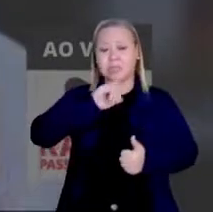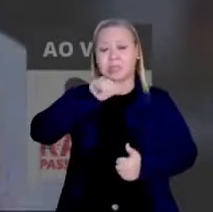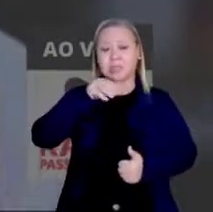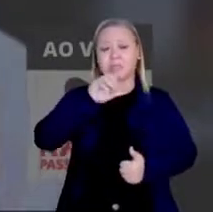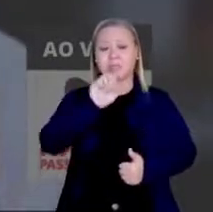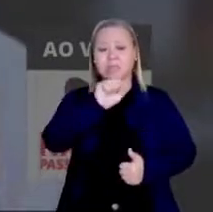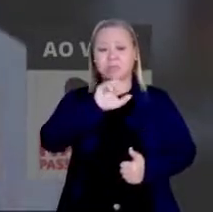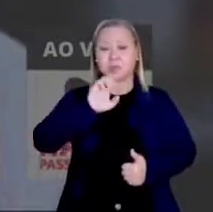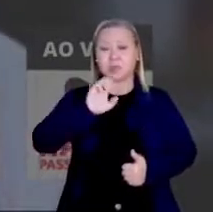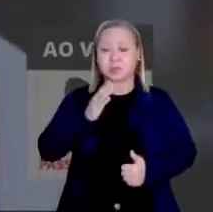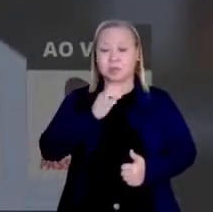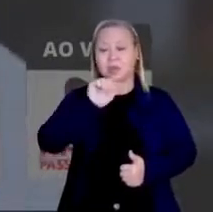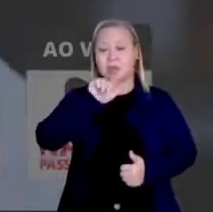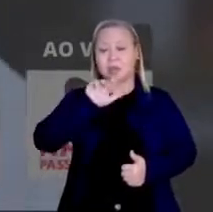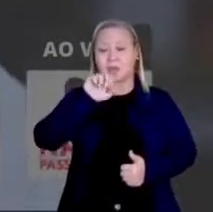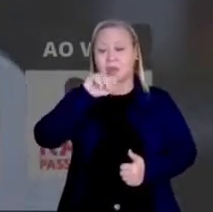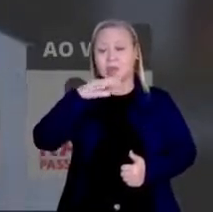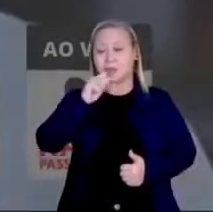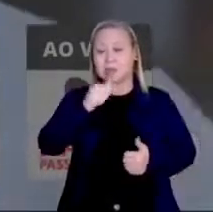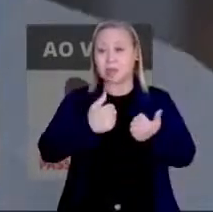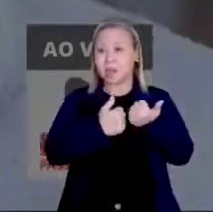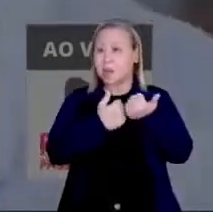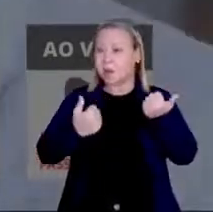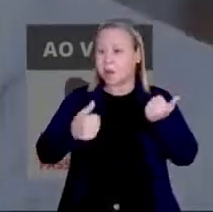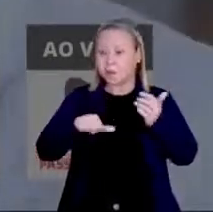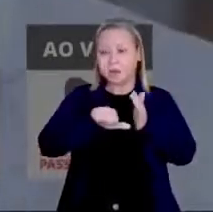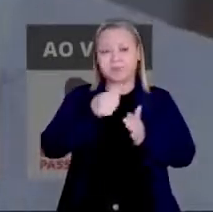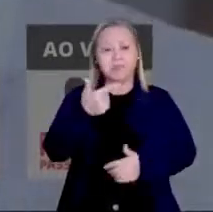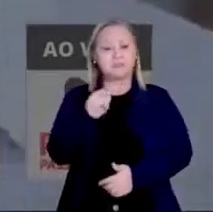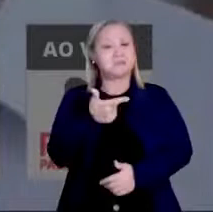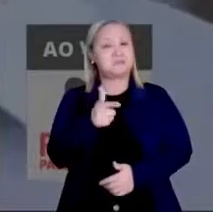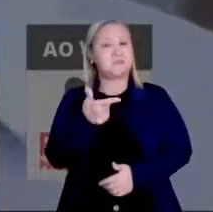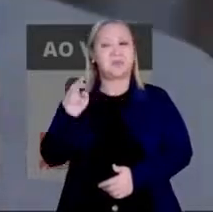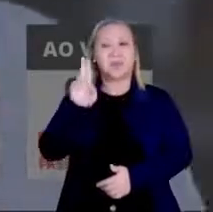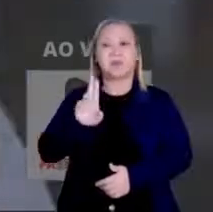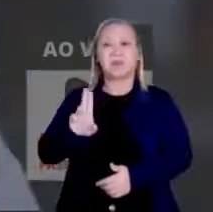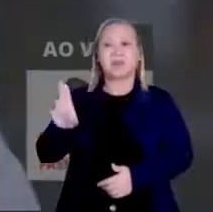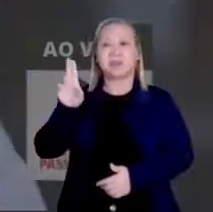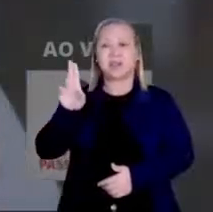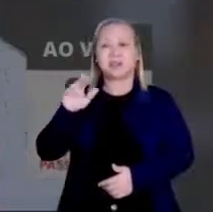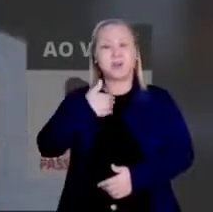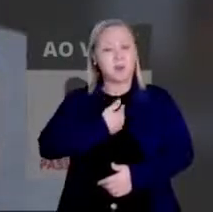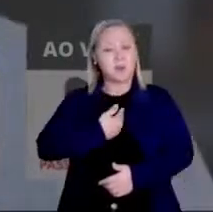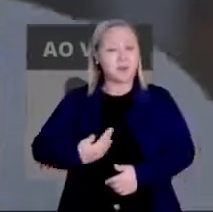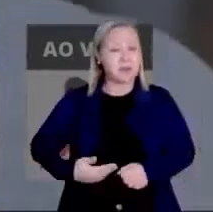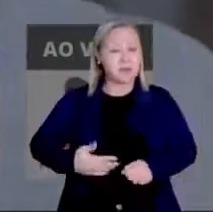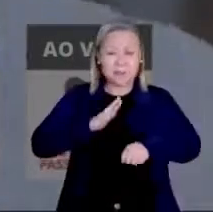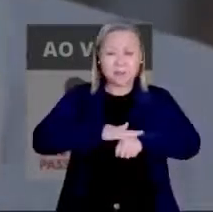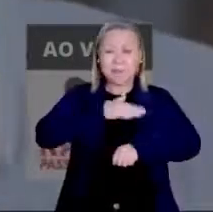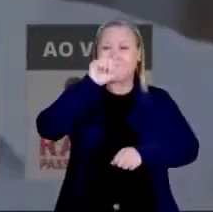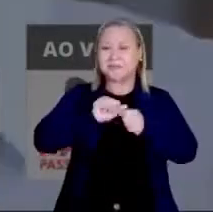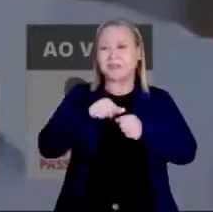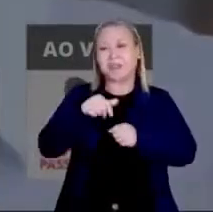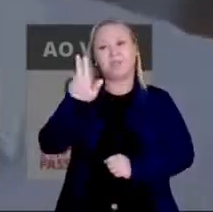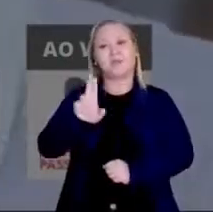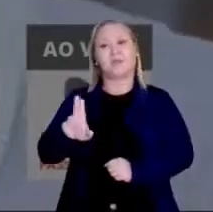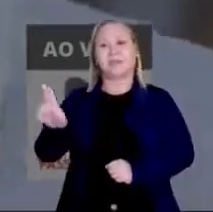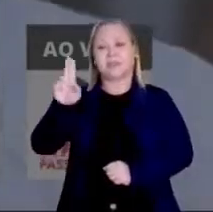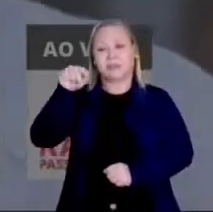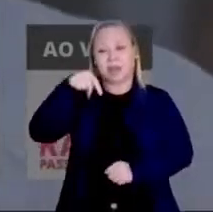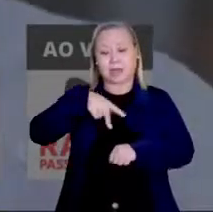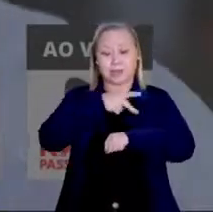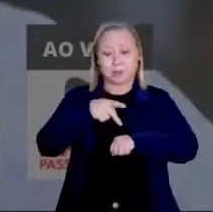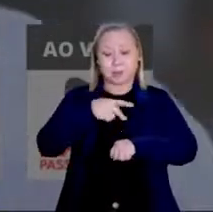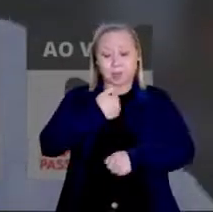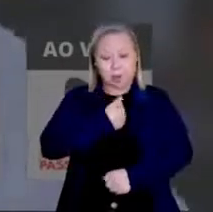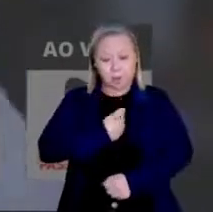o orçamento da educação, o orçamento das universidades. Não estão escolhendo mais o reitor que os professores e os alunos